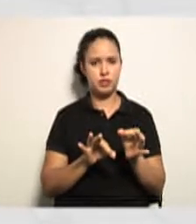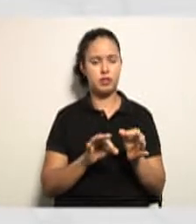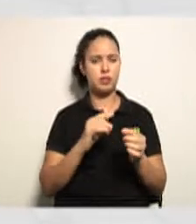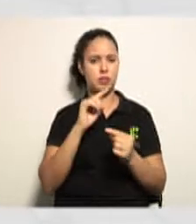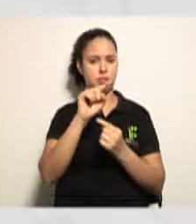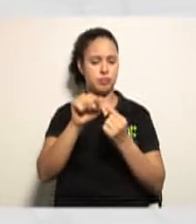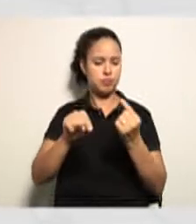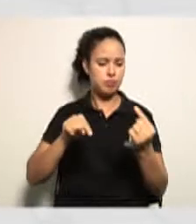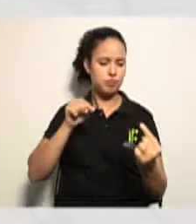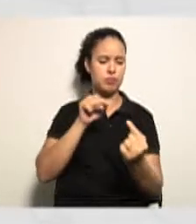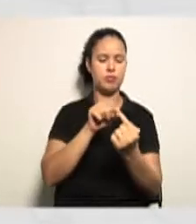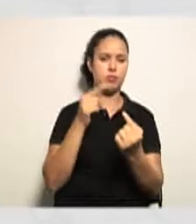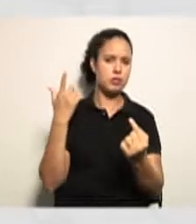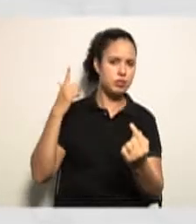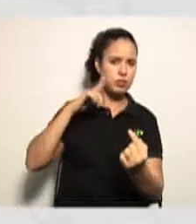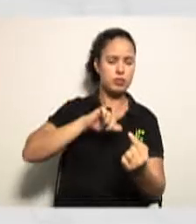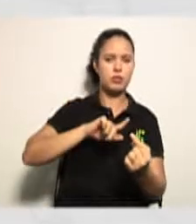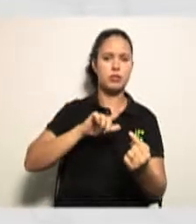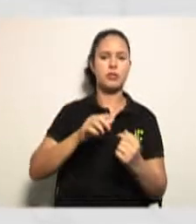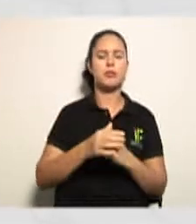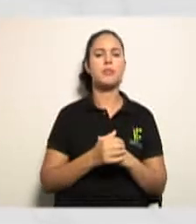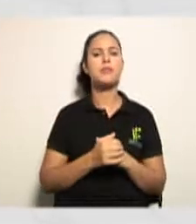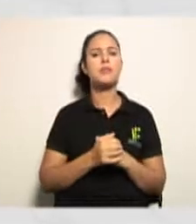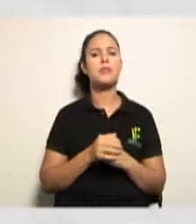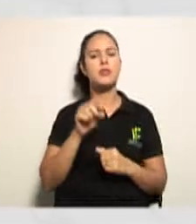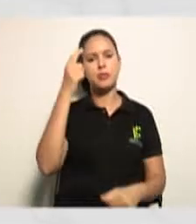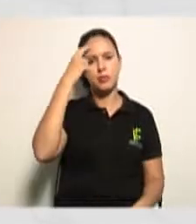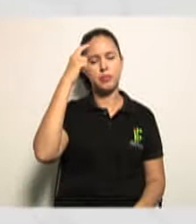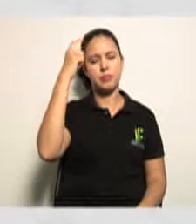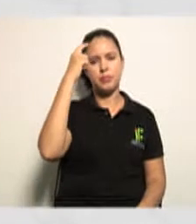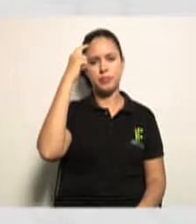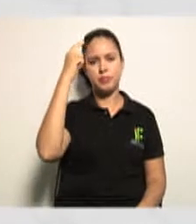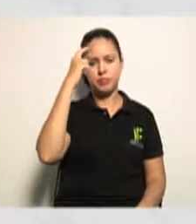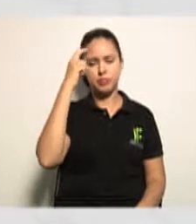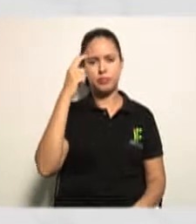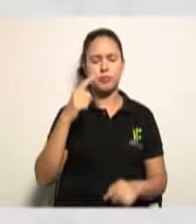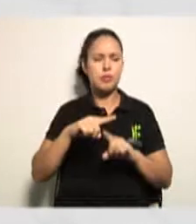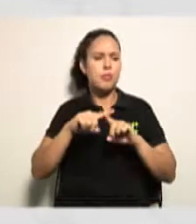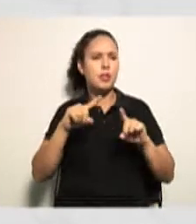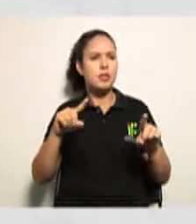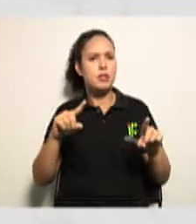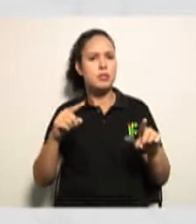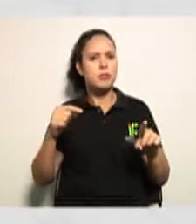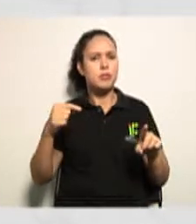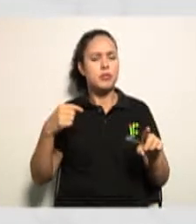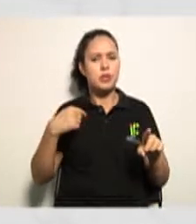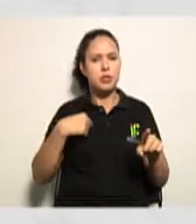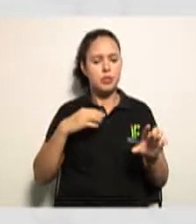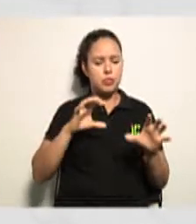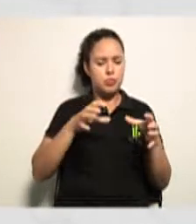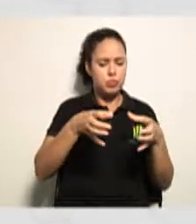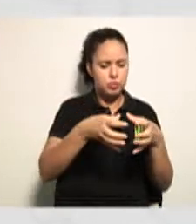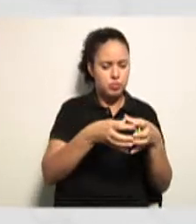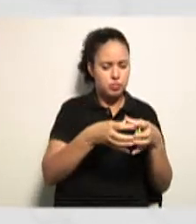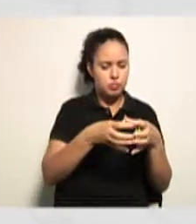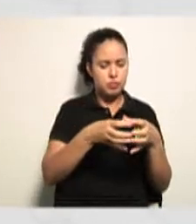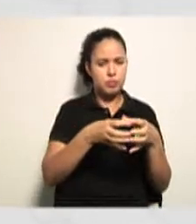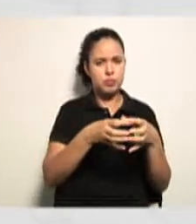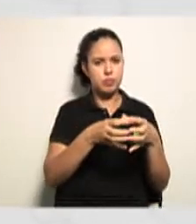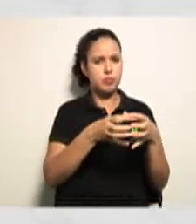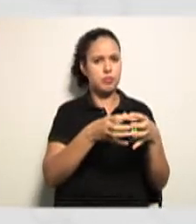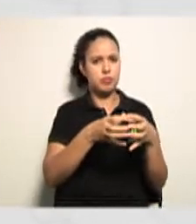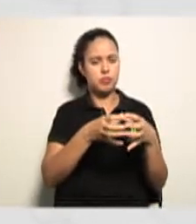objetivos que você tem. E aí talvez você pense, mas é uma organização, se só eu vou iniciar essa